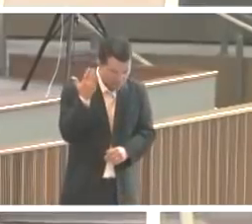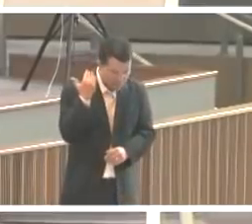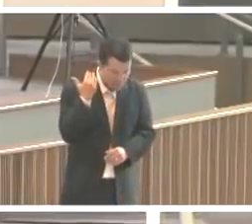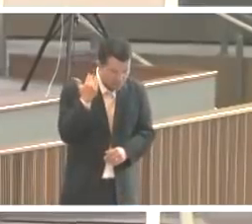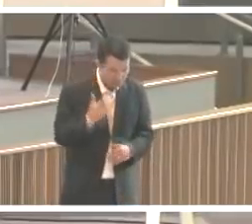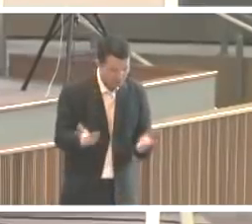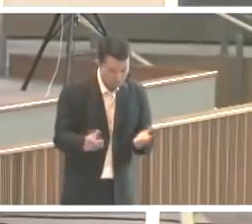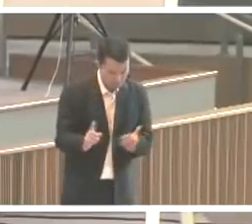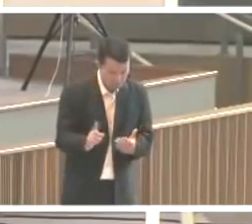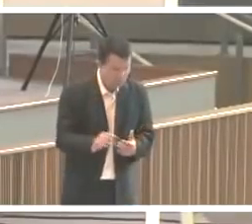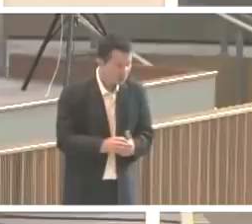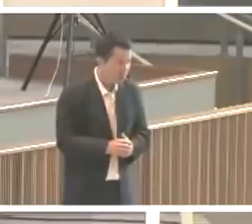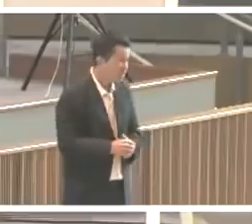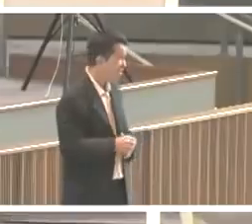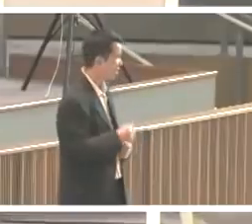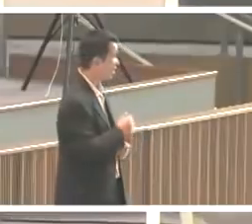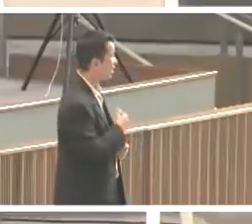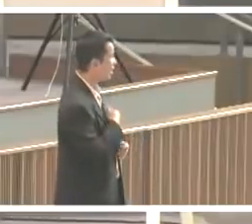saí. Saiu por quê?